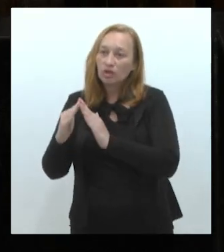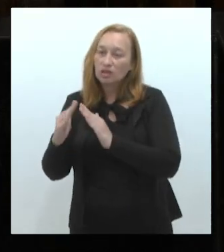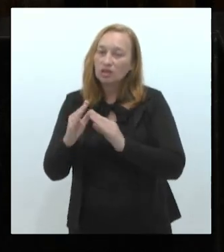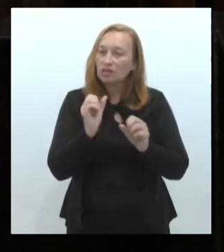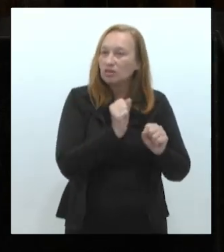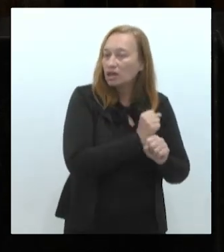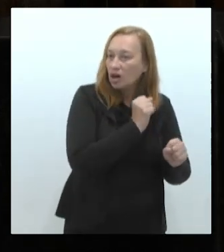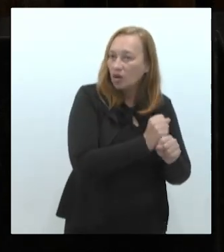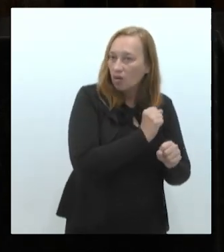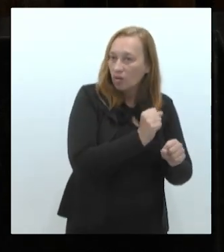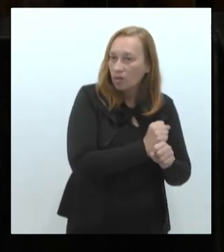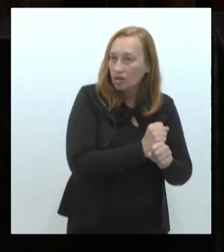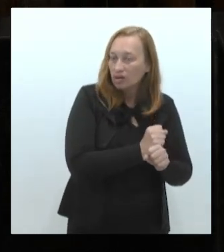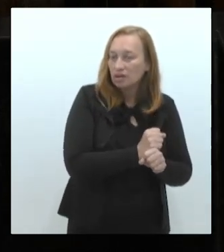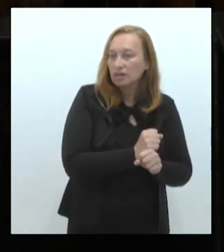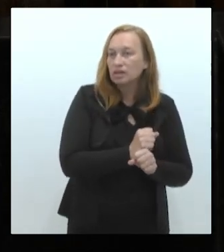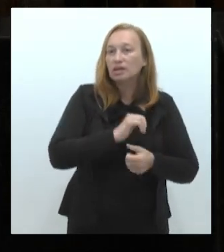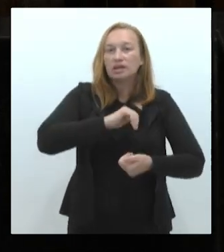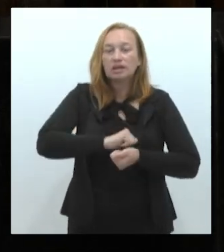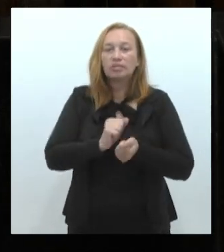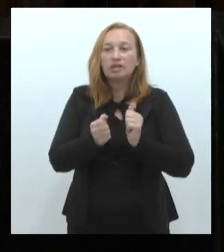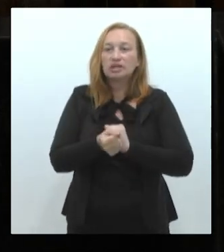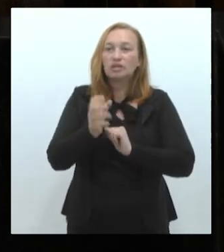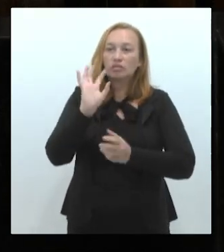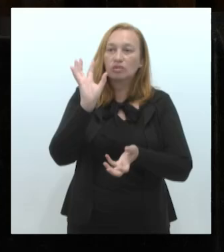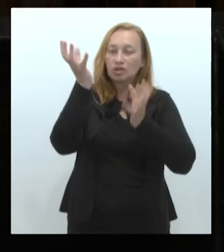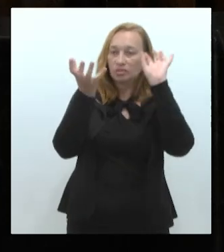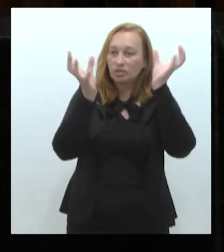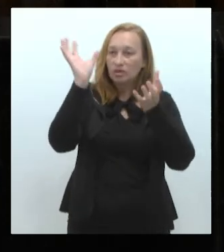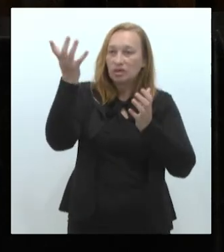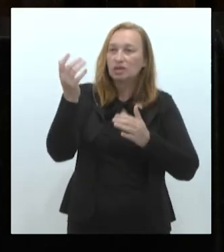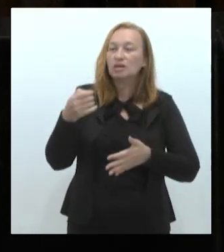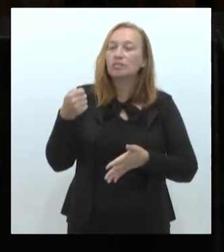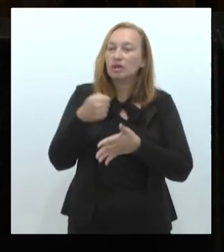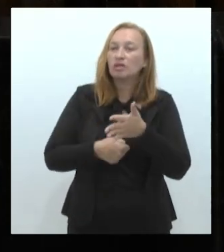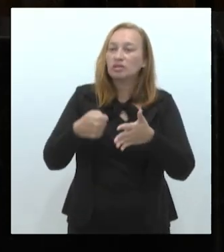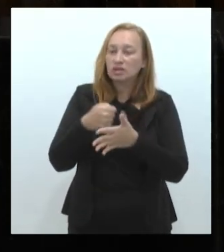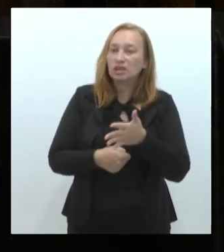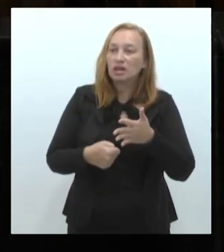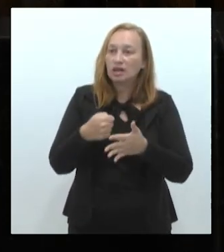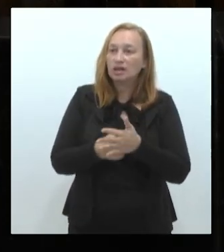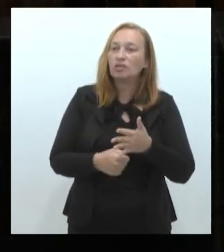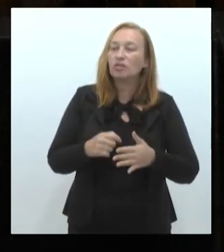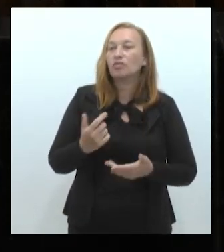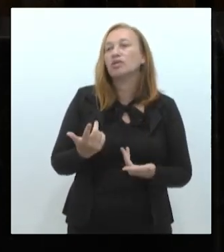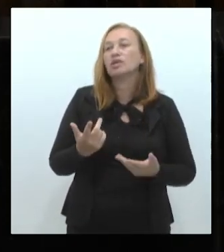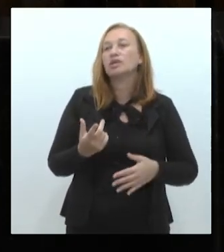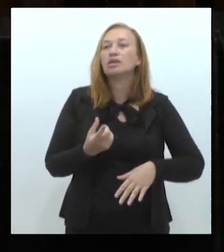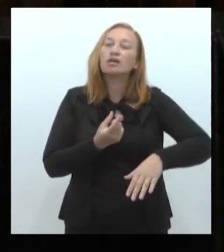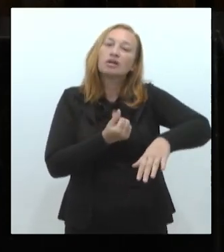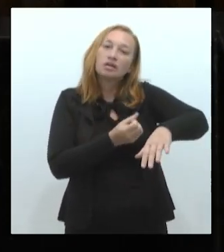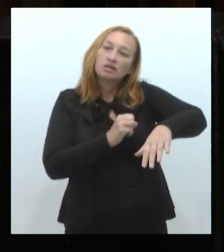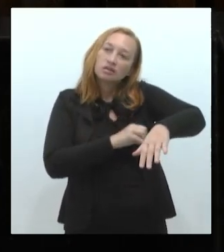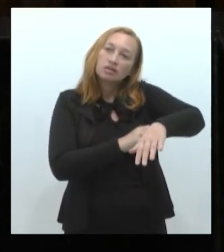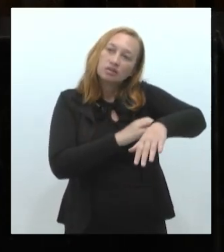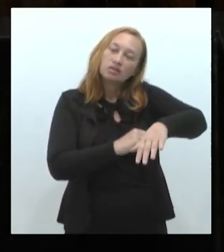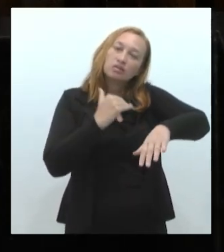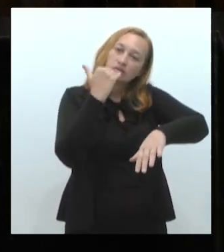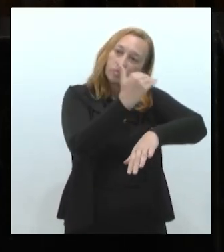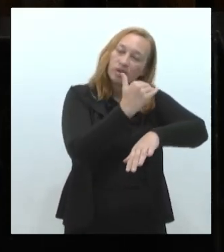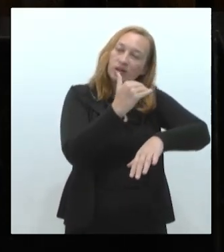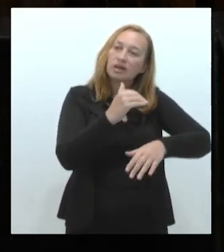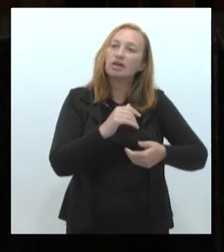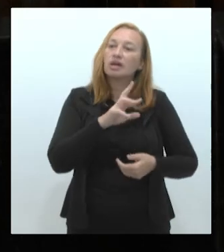obra para a adaptação climática, para brigar pelos programas sociais, como foi o Super RJ, como é o Cartão Recomeçar, que está atrasado, que é